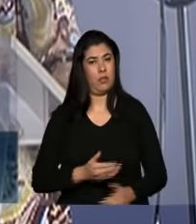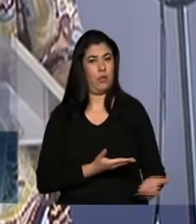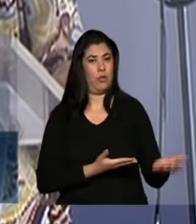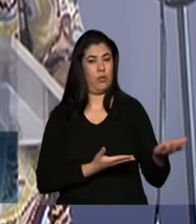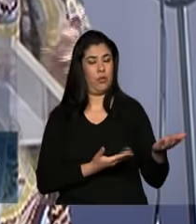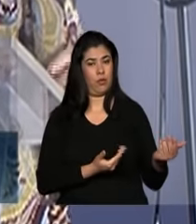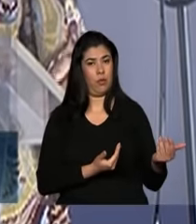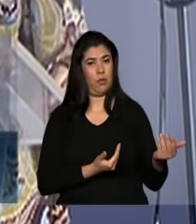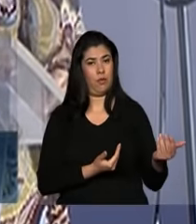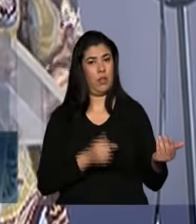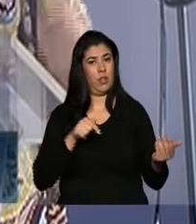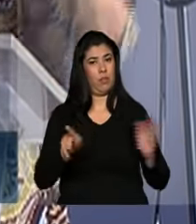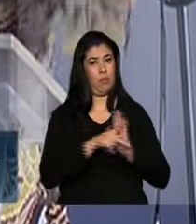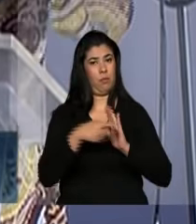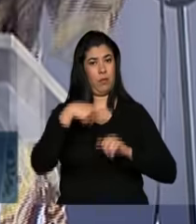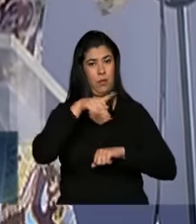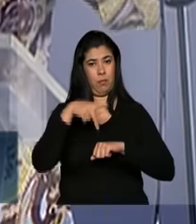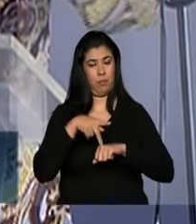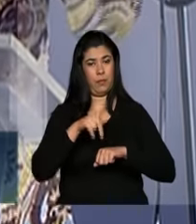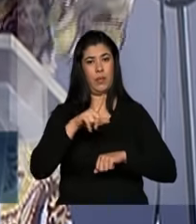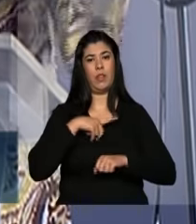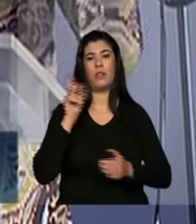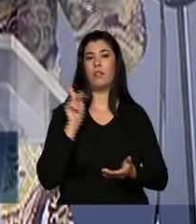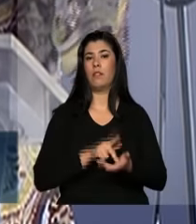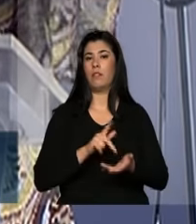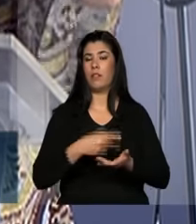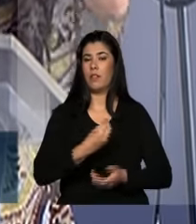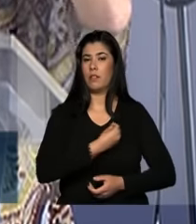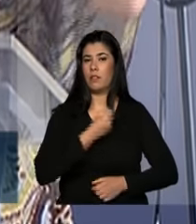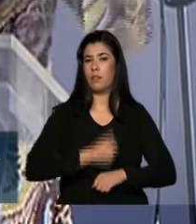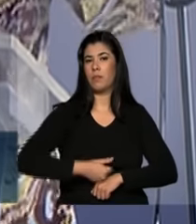jovens desse país tenham